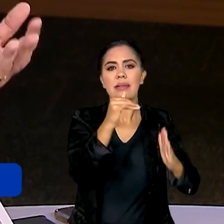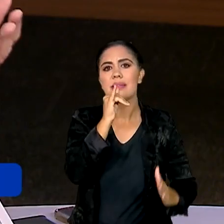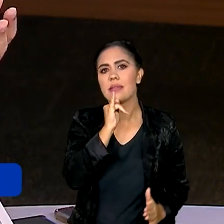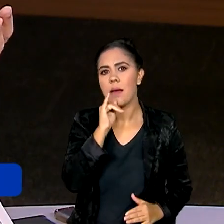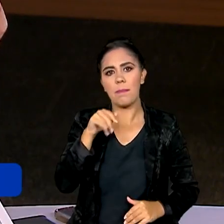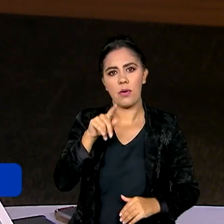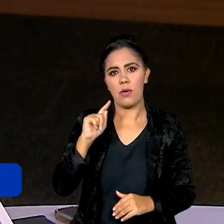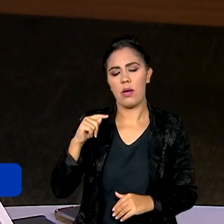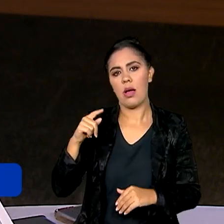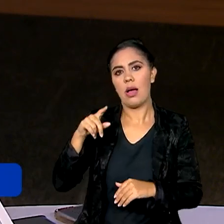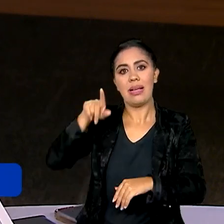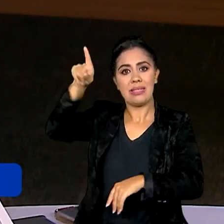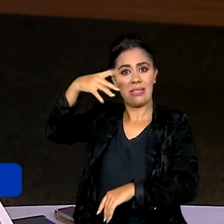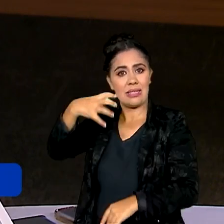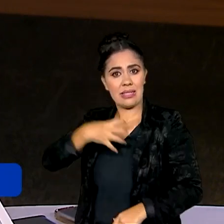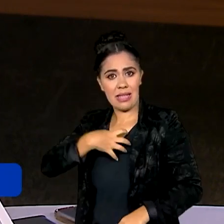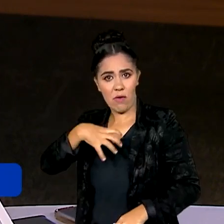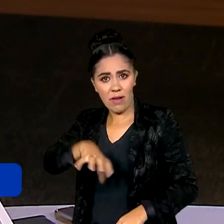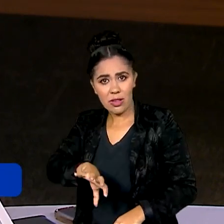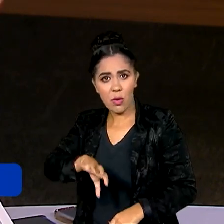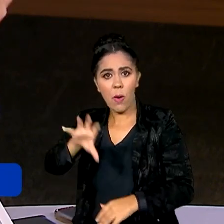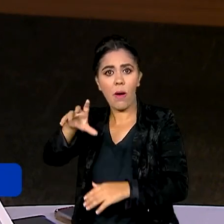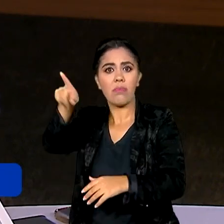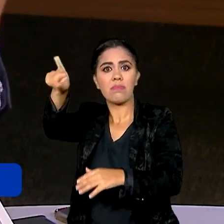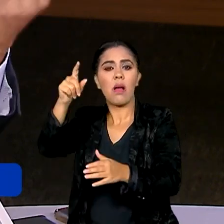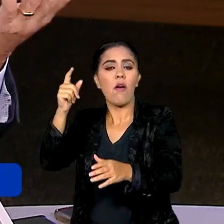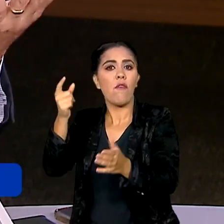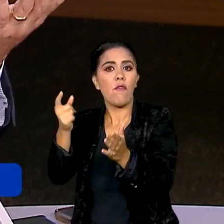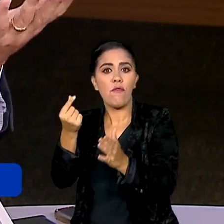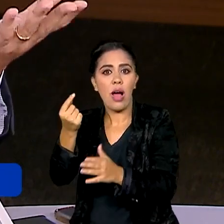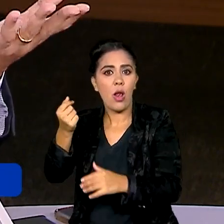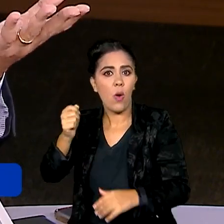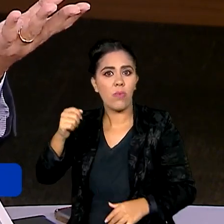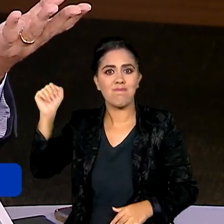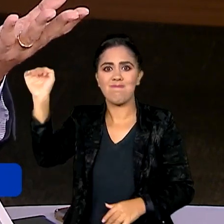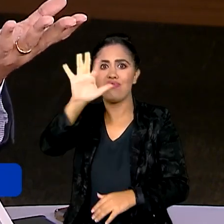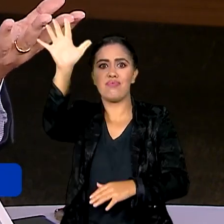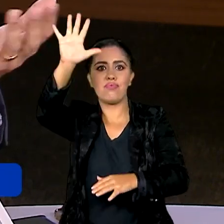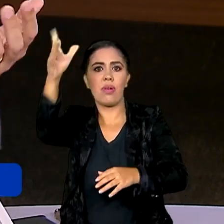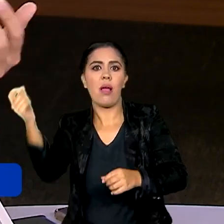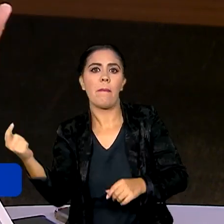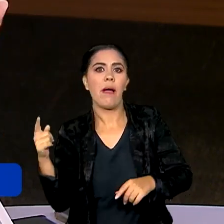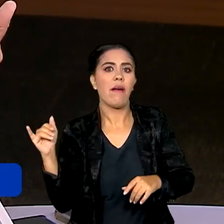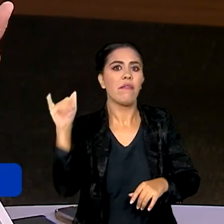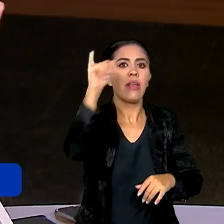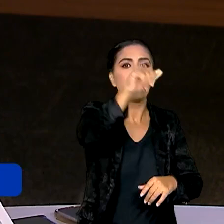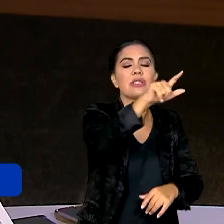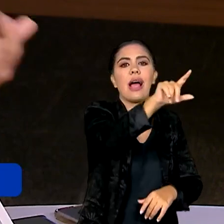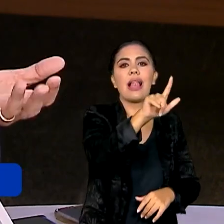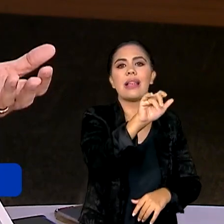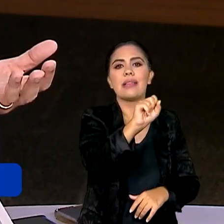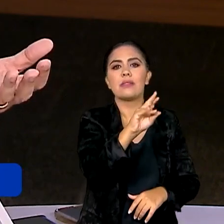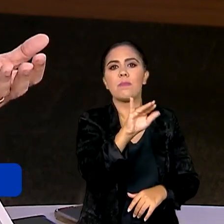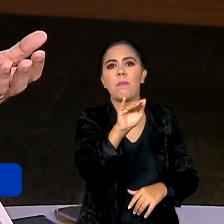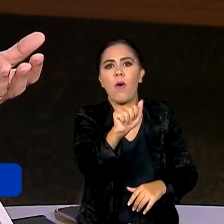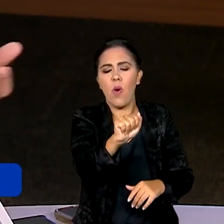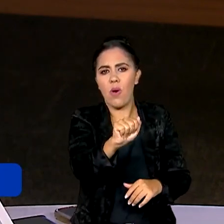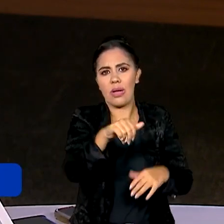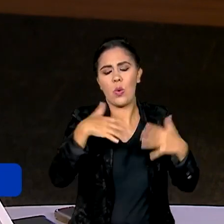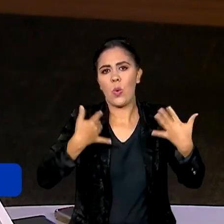Brasília até Salvador, você paga mais do que pagaria para ir para Lisboa. O que não faz, muitas